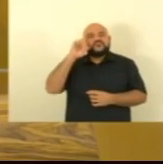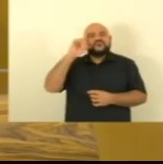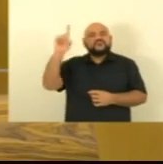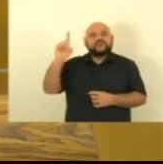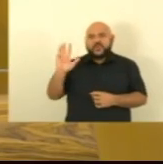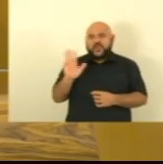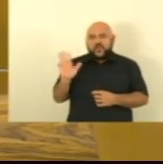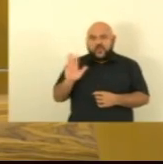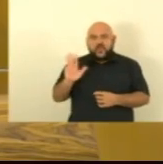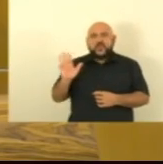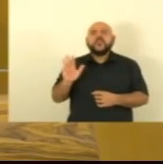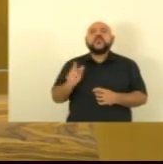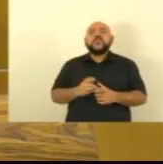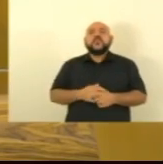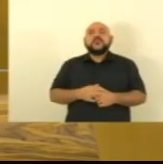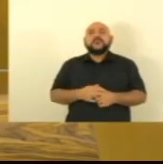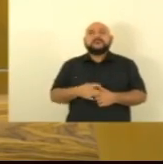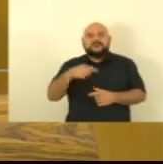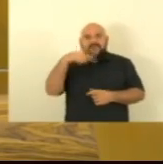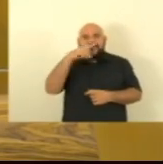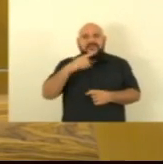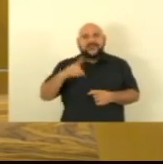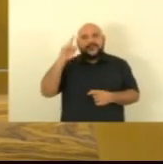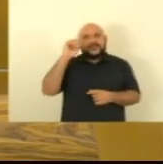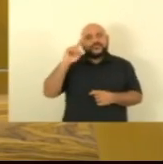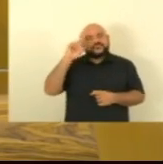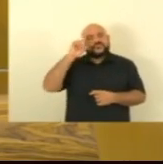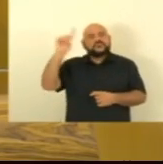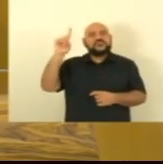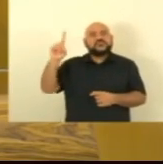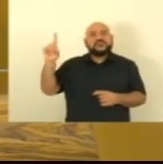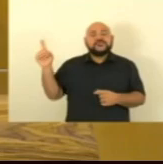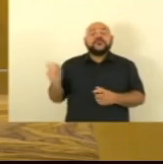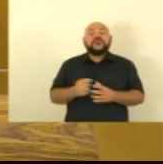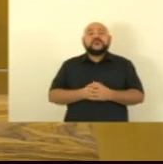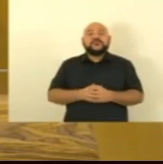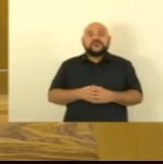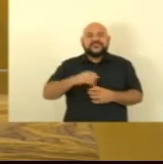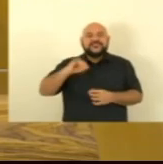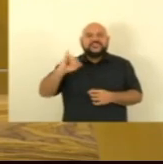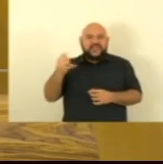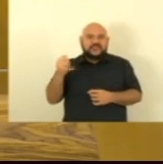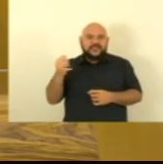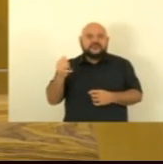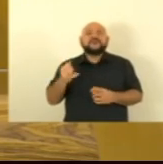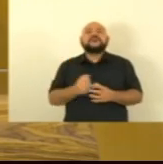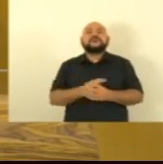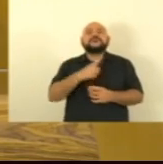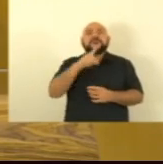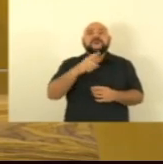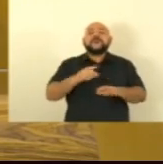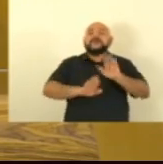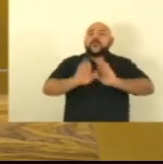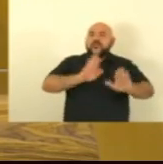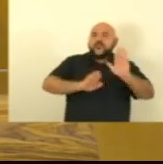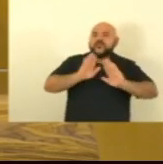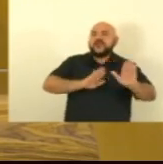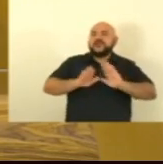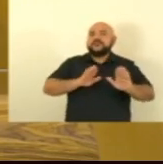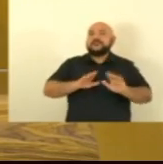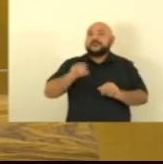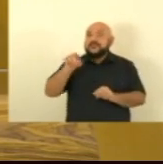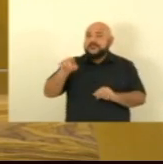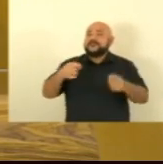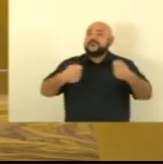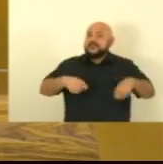é hoje uma pessoa marcada para morrer, como fizeram com o Celso Daniel. Então, ele tem que